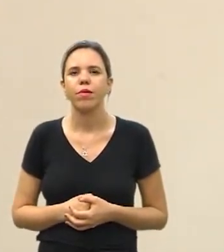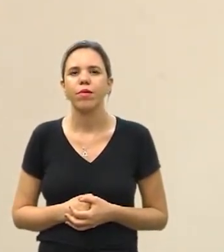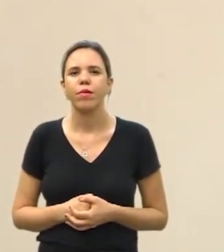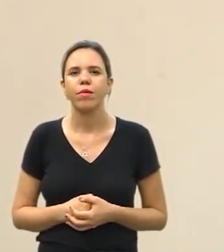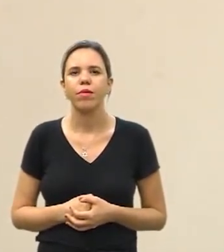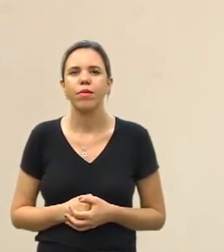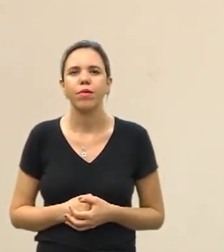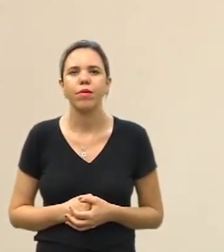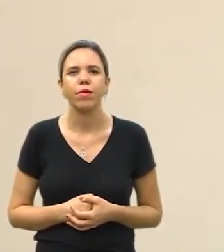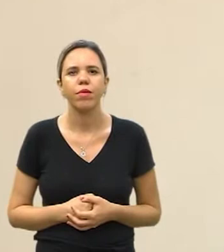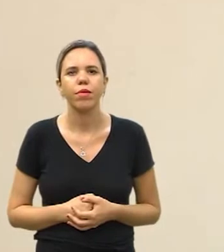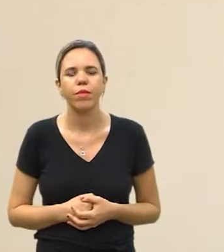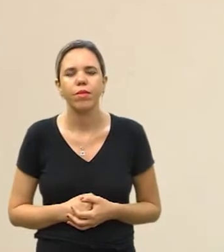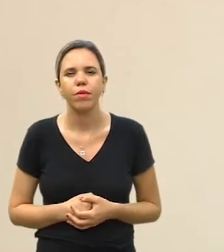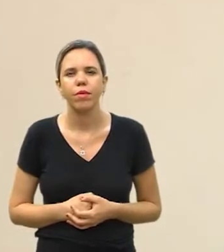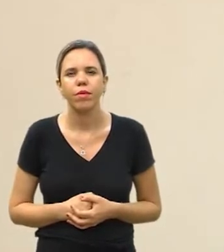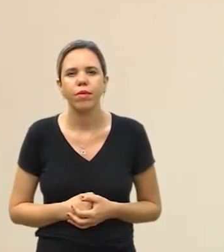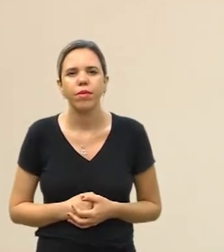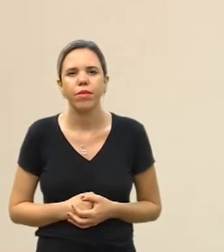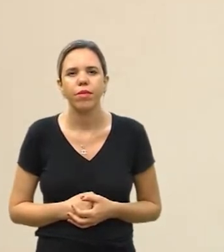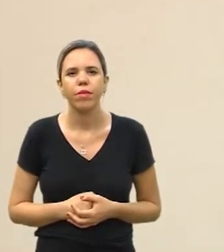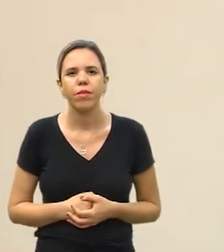tranquilo. Pode falar.